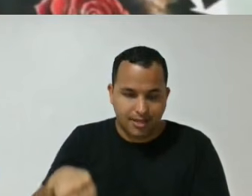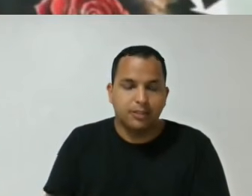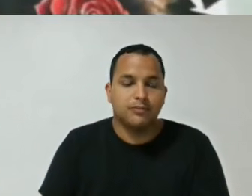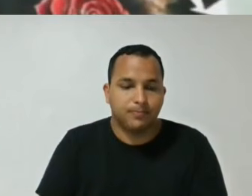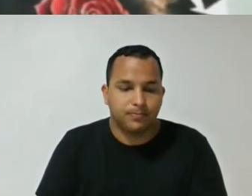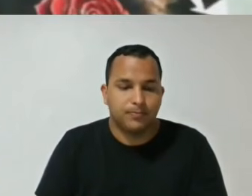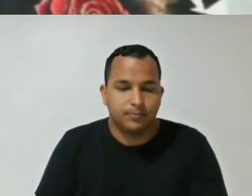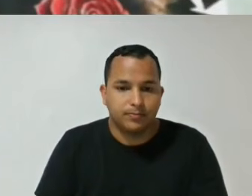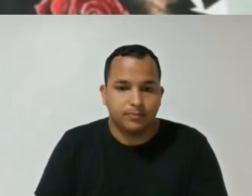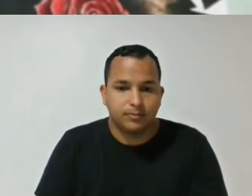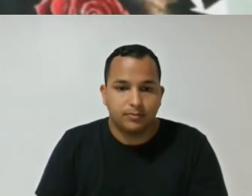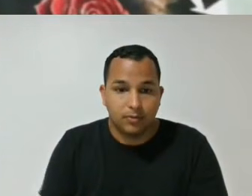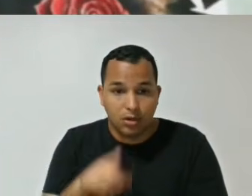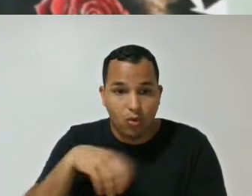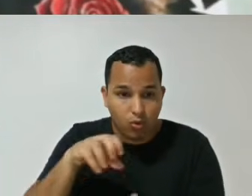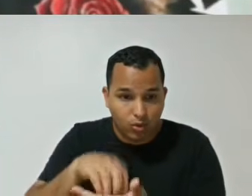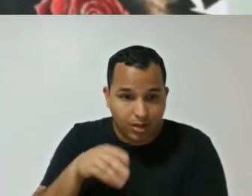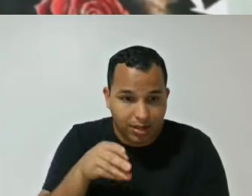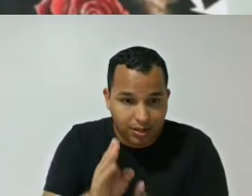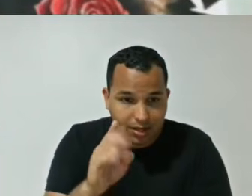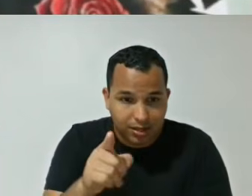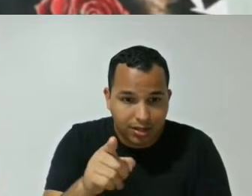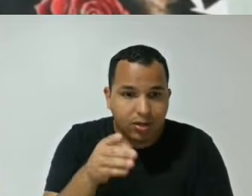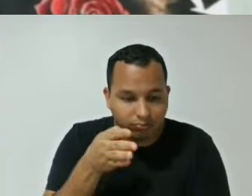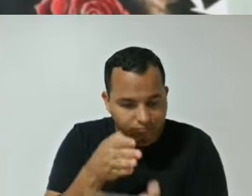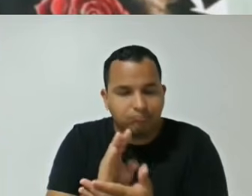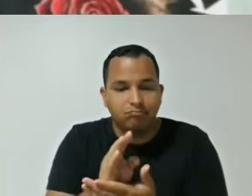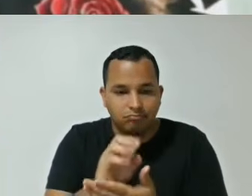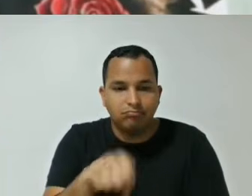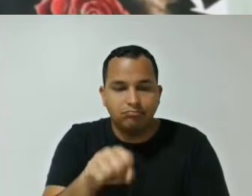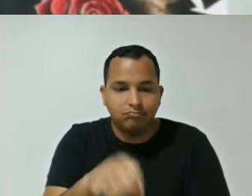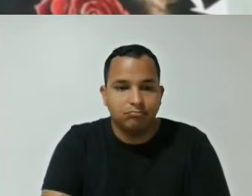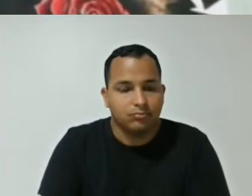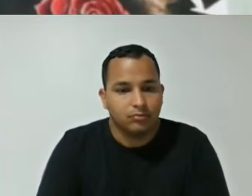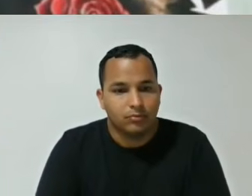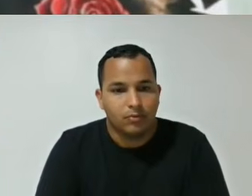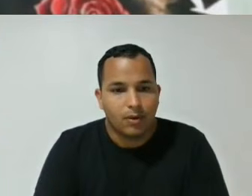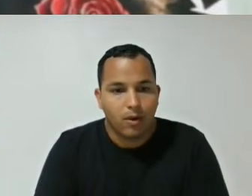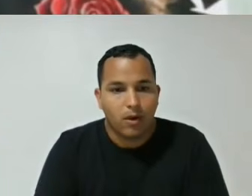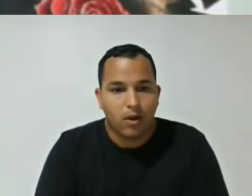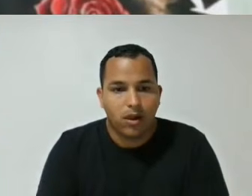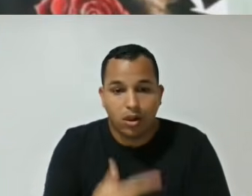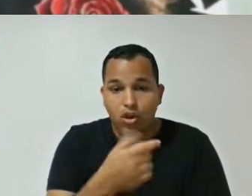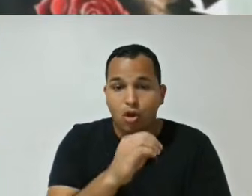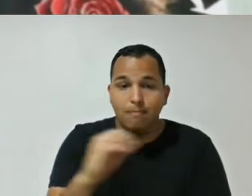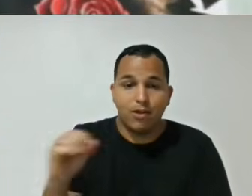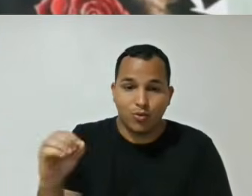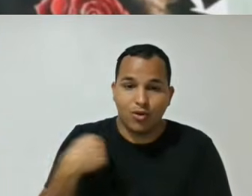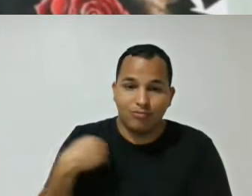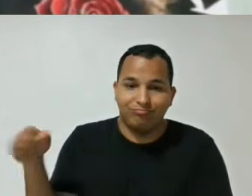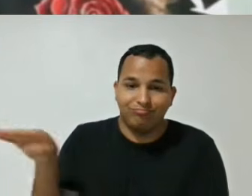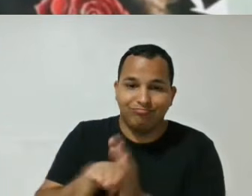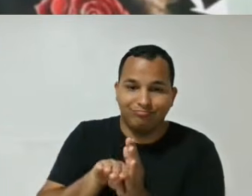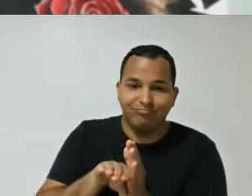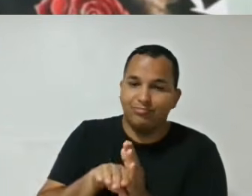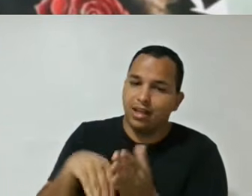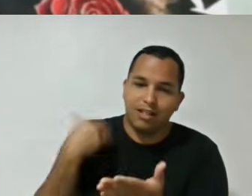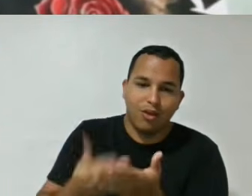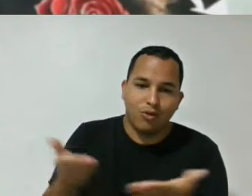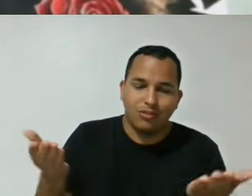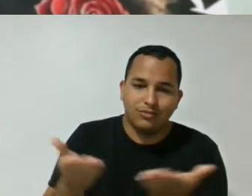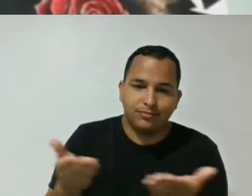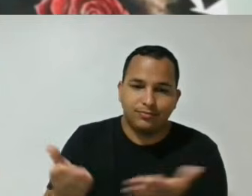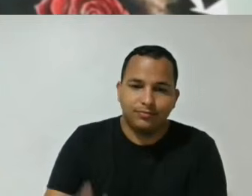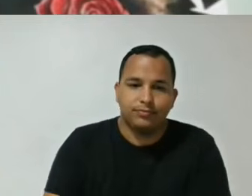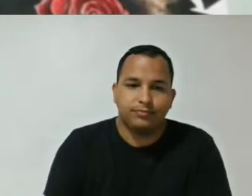Aí aqui você é concursado. Estou aqui concursado. Estou aqui desde 2000. E então você sai então de